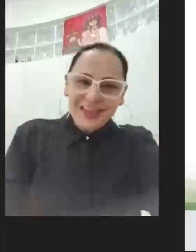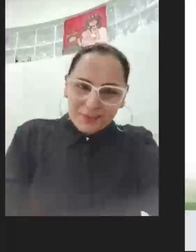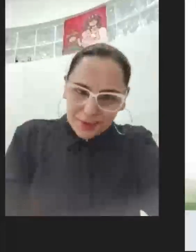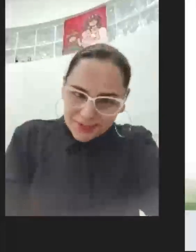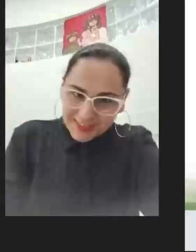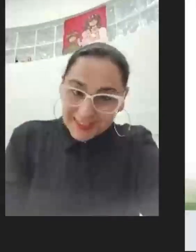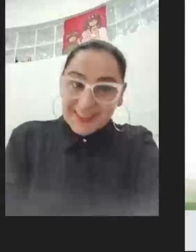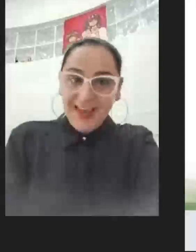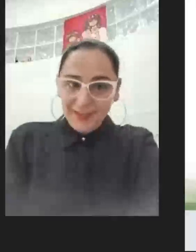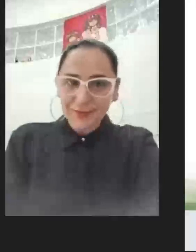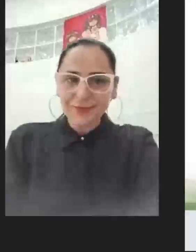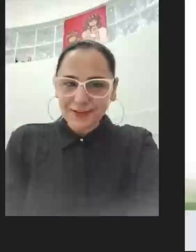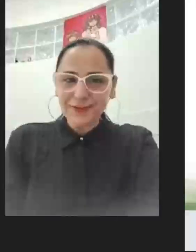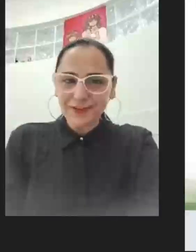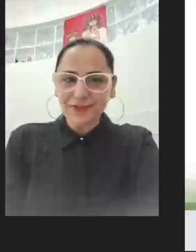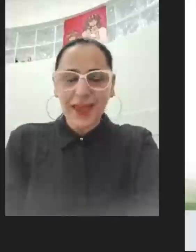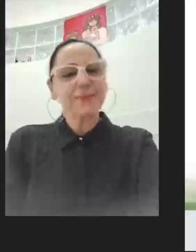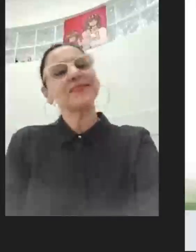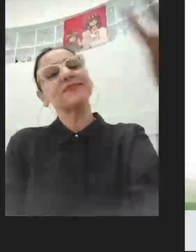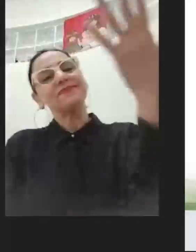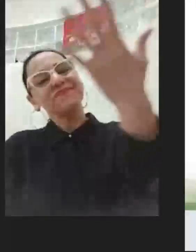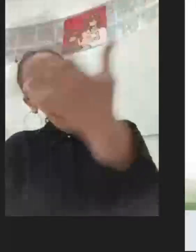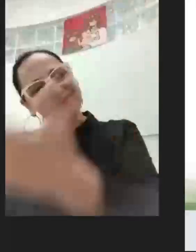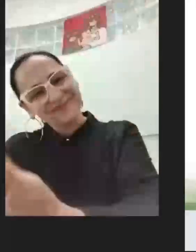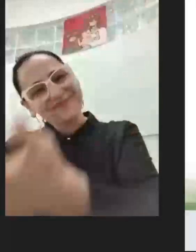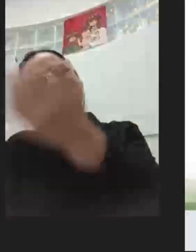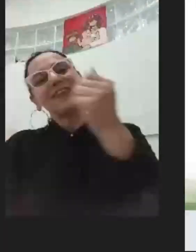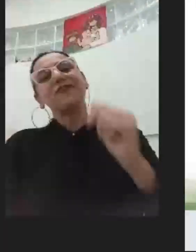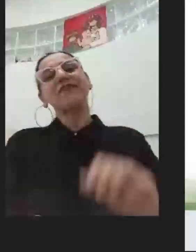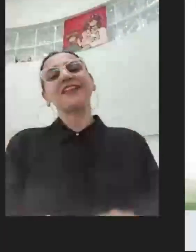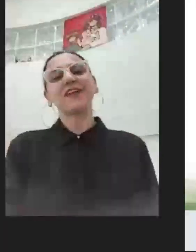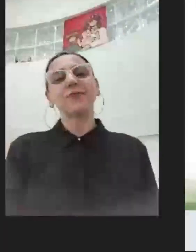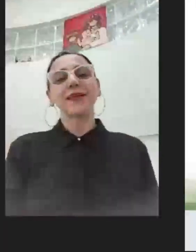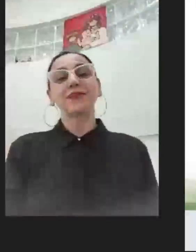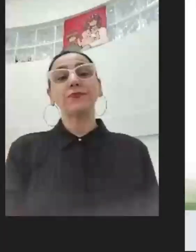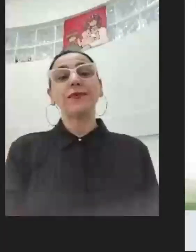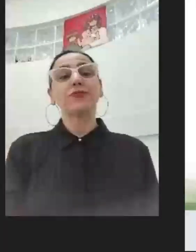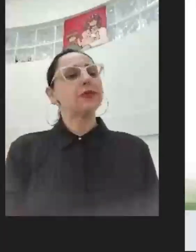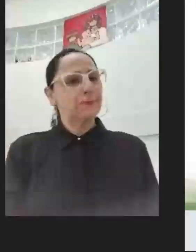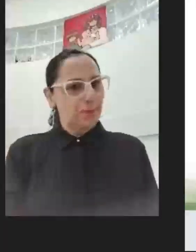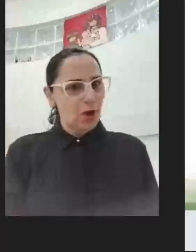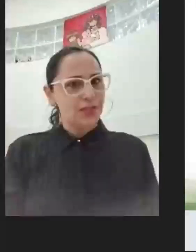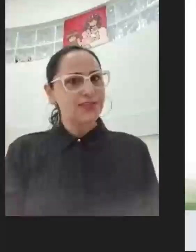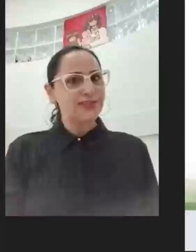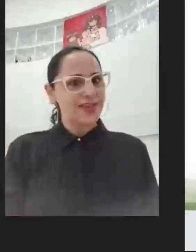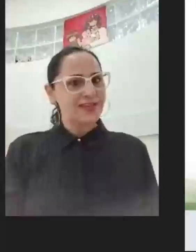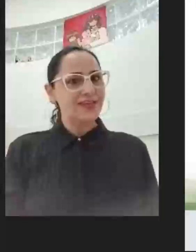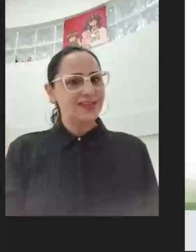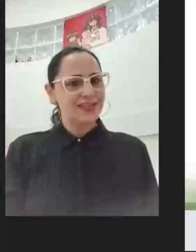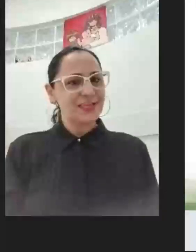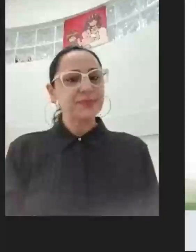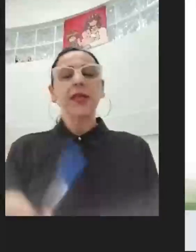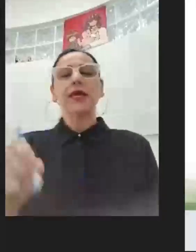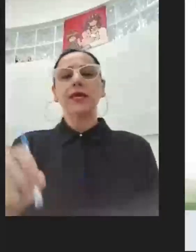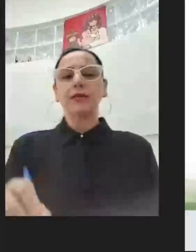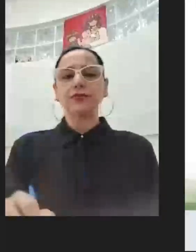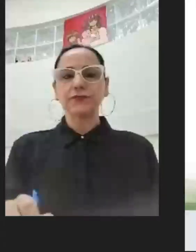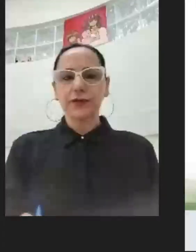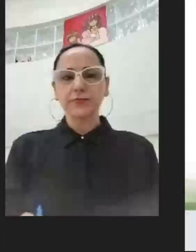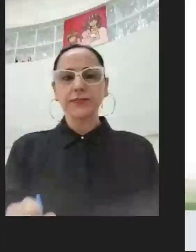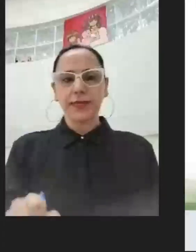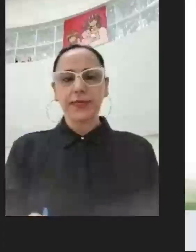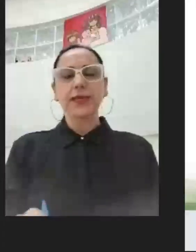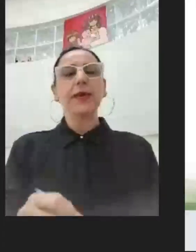dessas mães, processado, livre de germes e ofertado para aqueles bebês. E pode ter